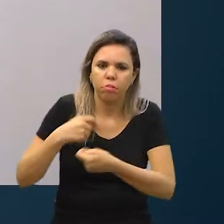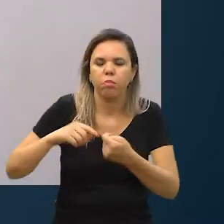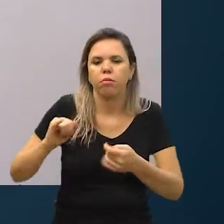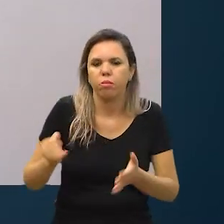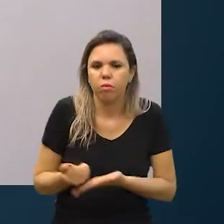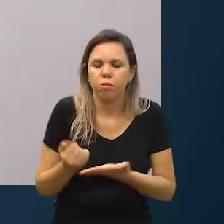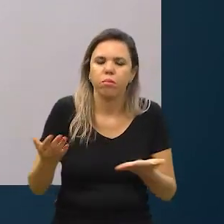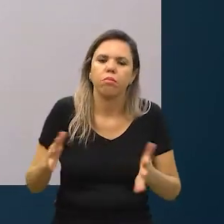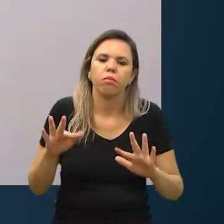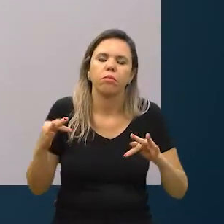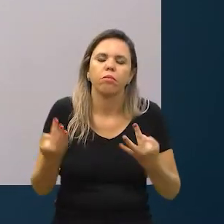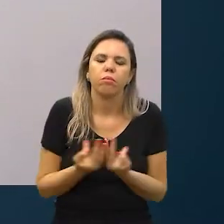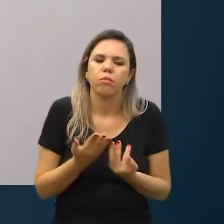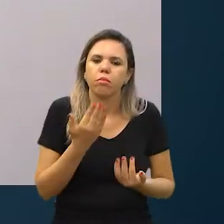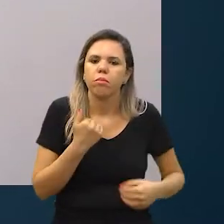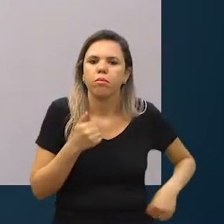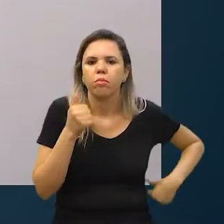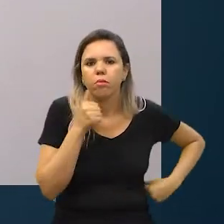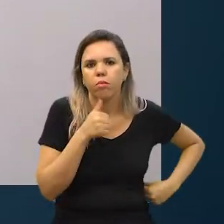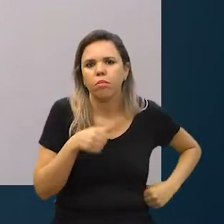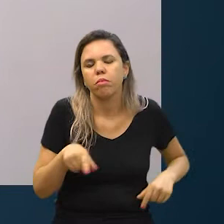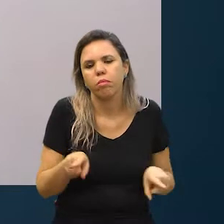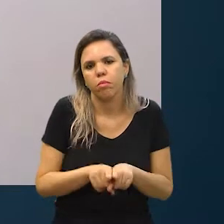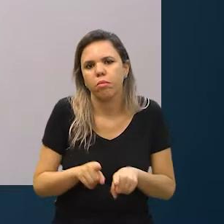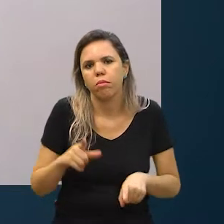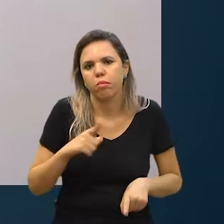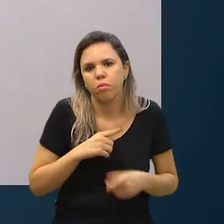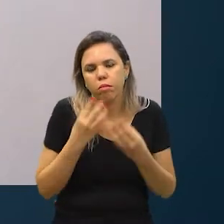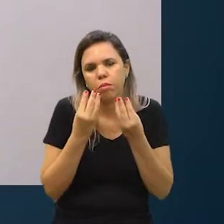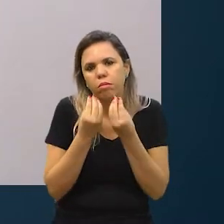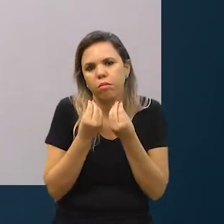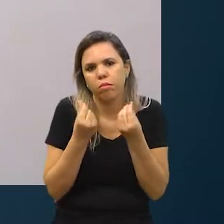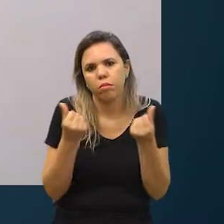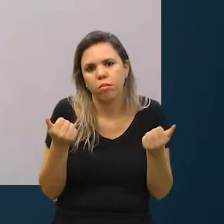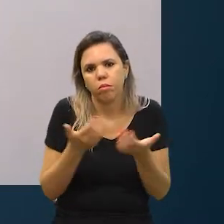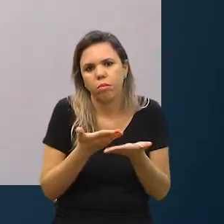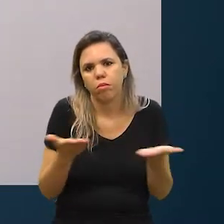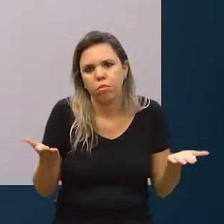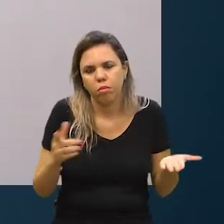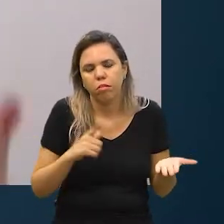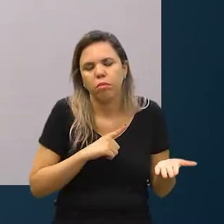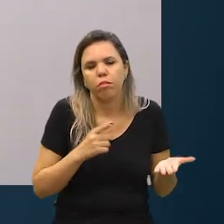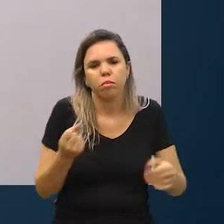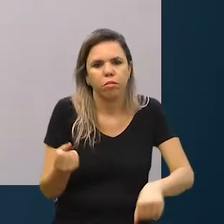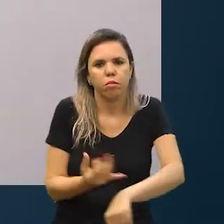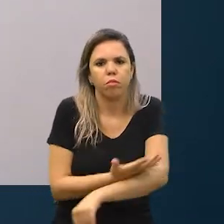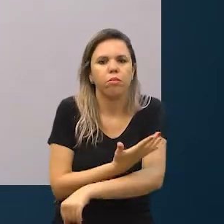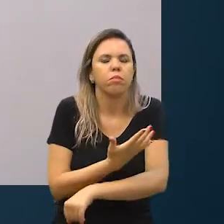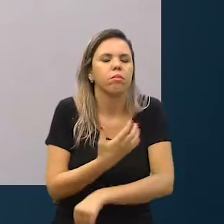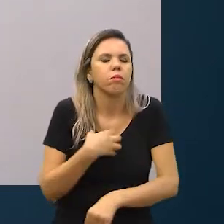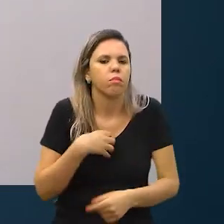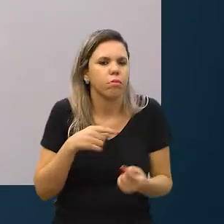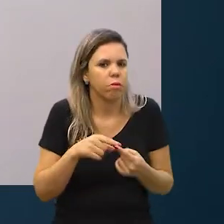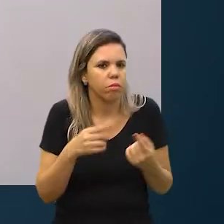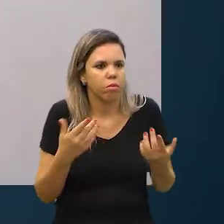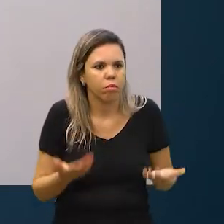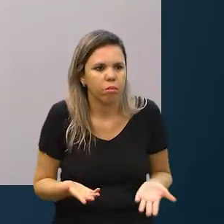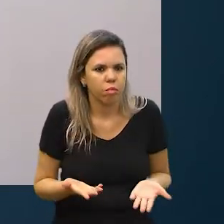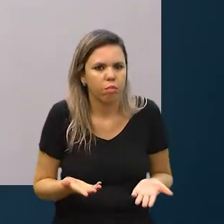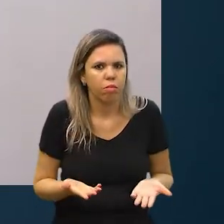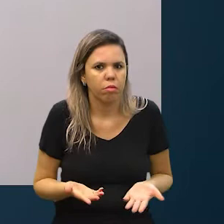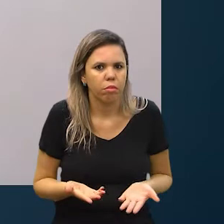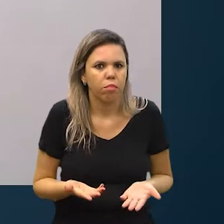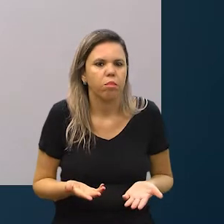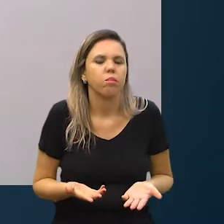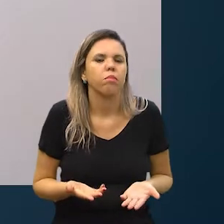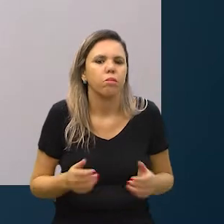a família e a mulher também tem um lado mais sensível, né? A gente tem aí uma emoção mais à flor da pele, mas isso é um